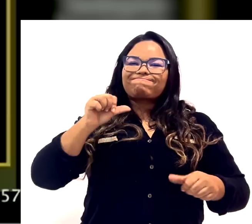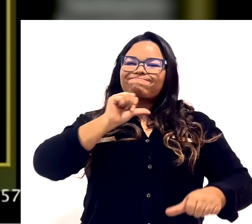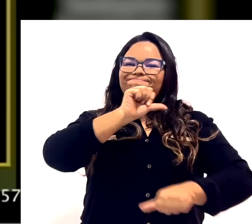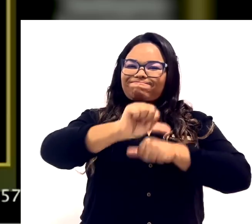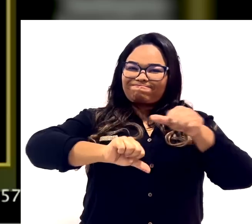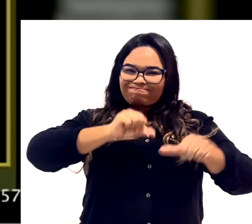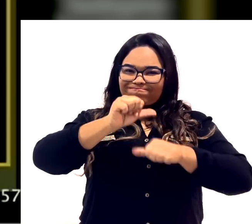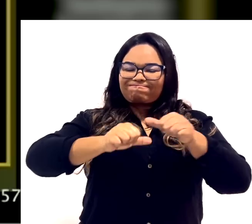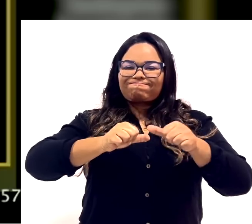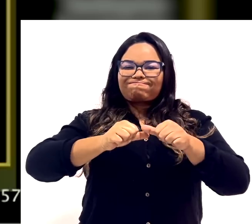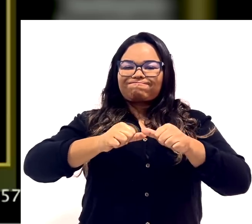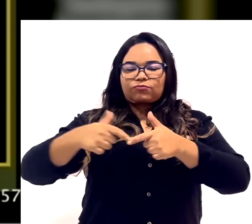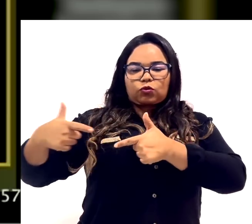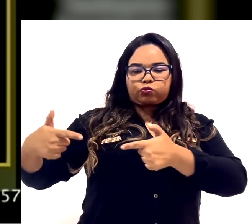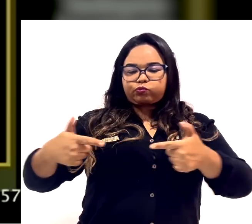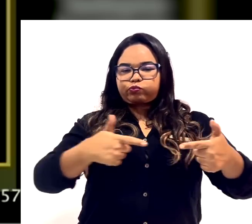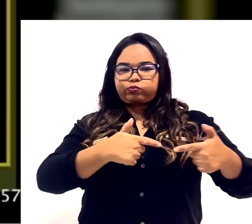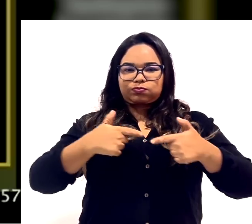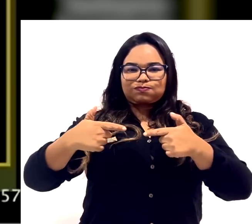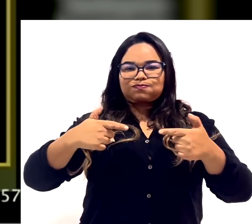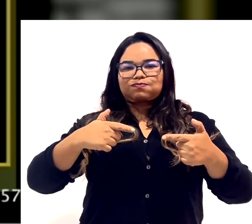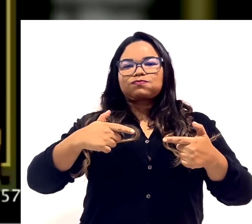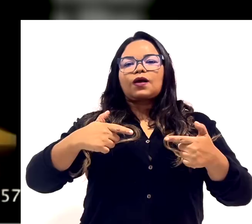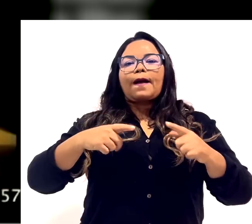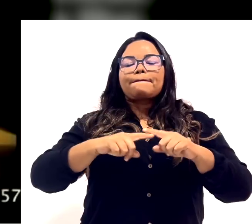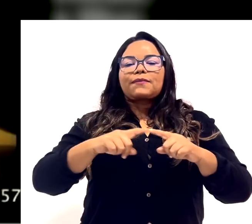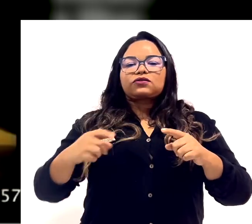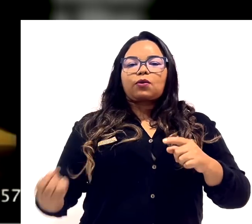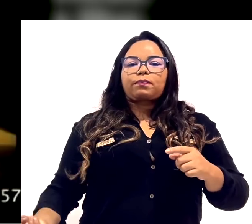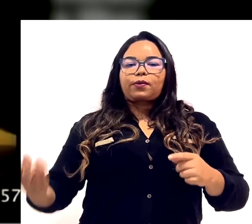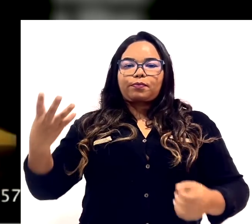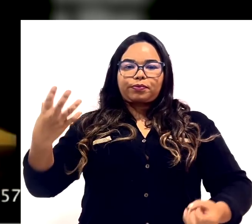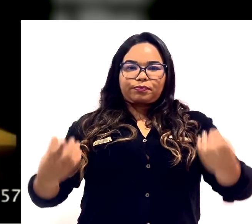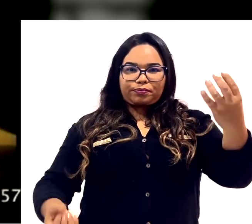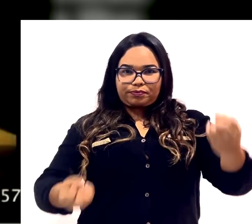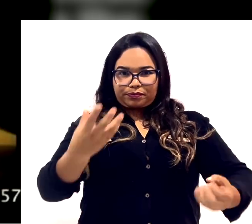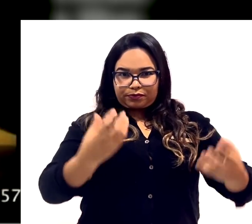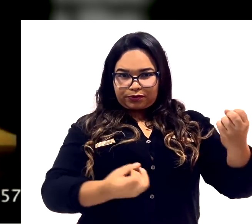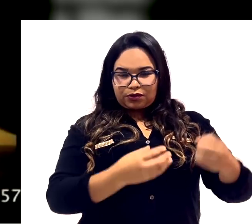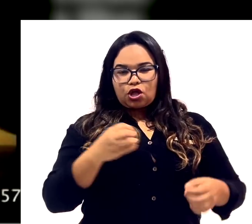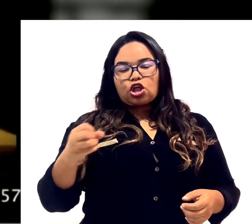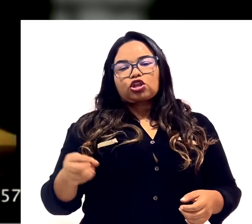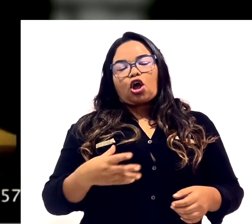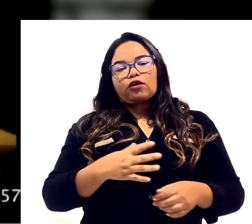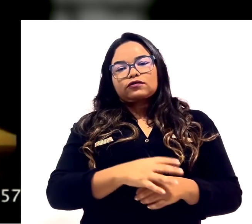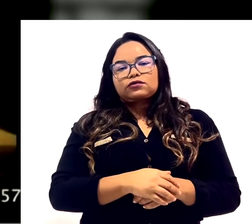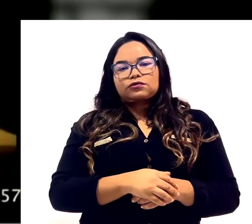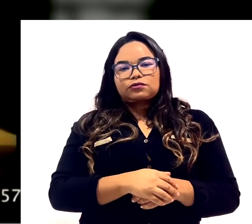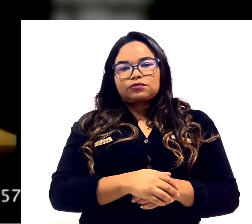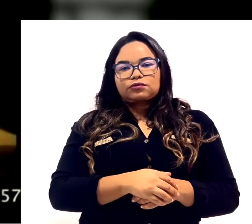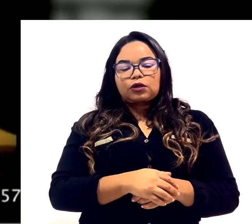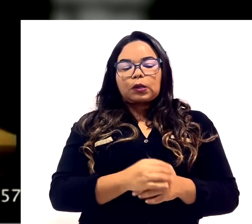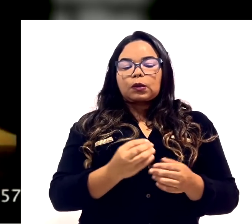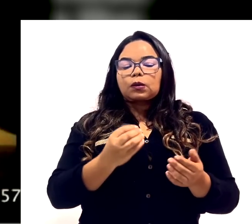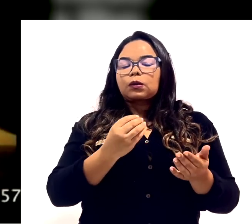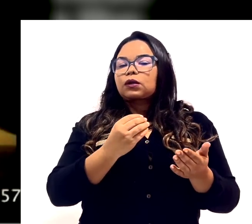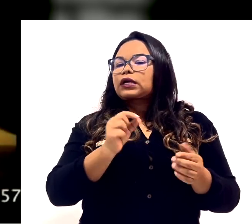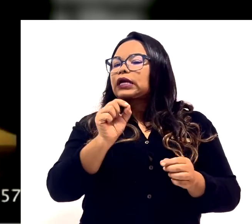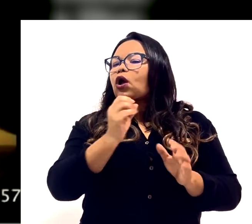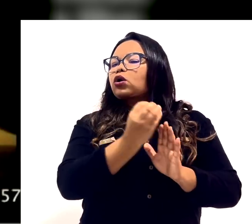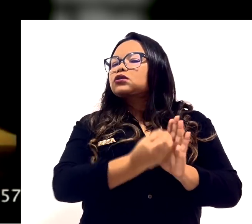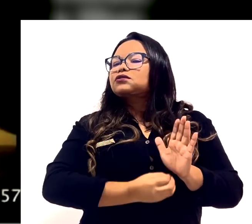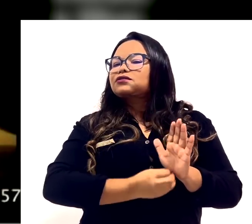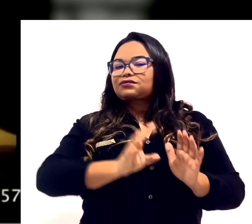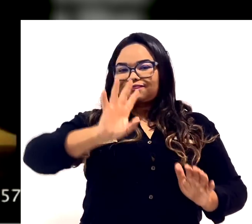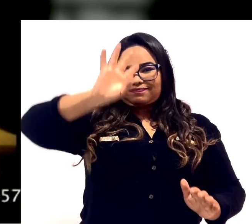e independentes tinham sido estabelecidos das ruínas do Império Romano. História da Igreja, página 175. Sobre